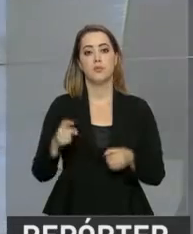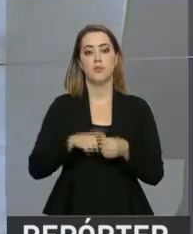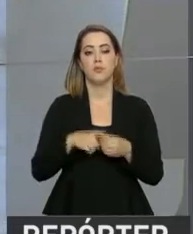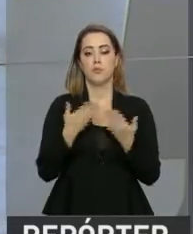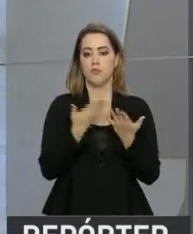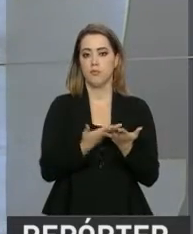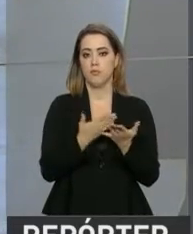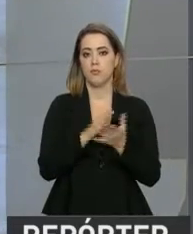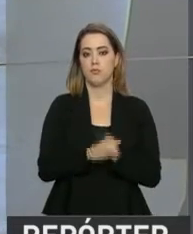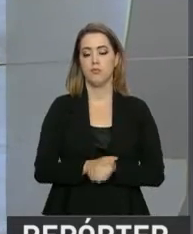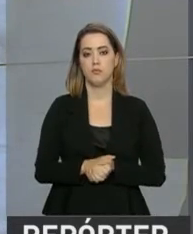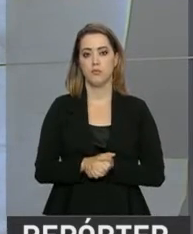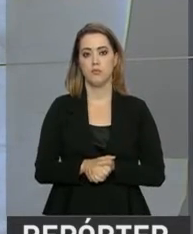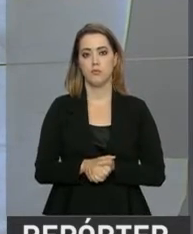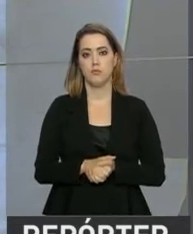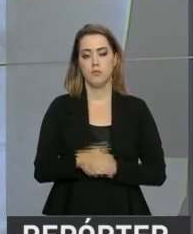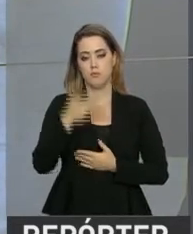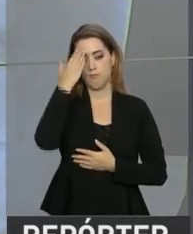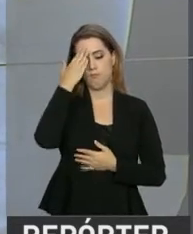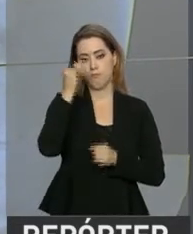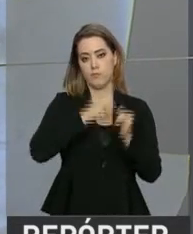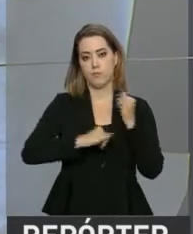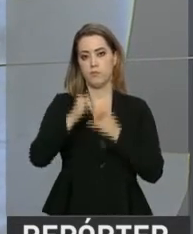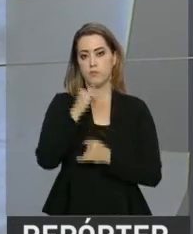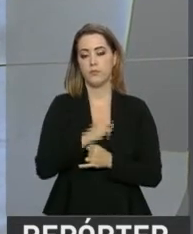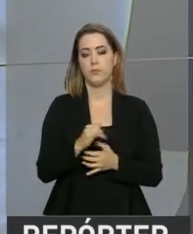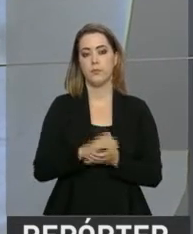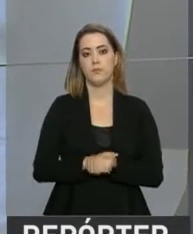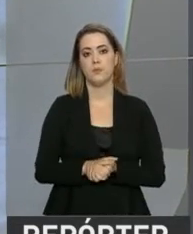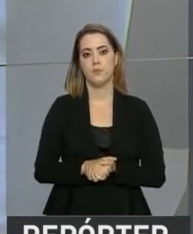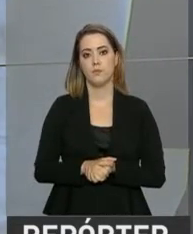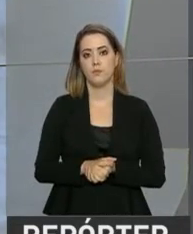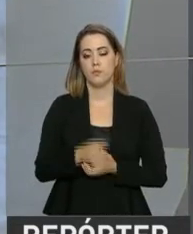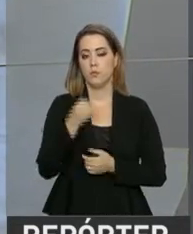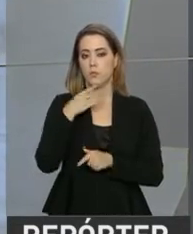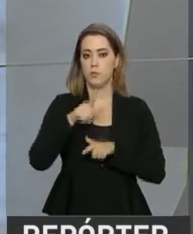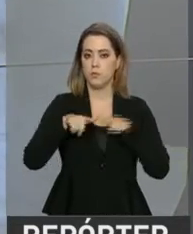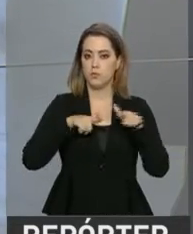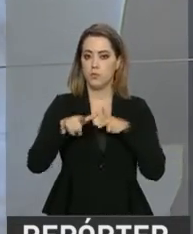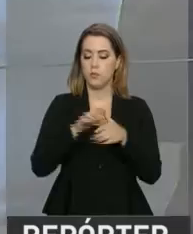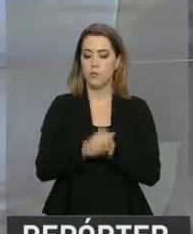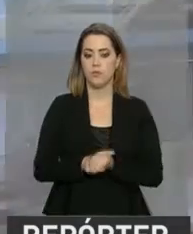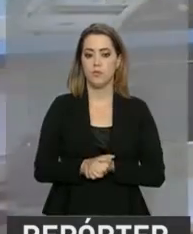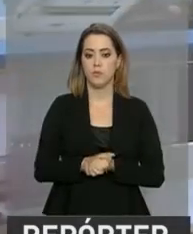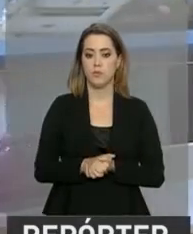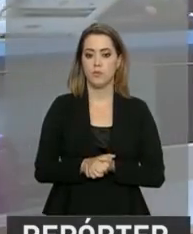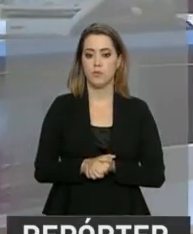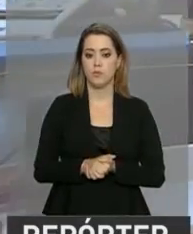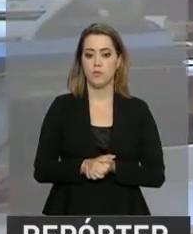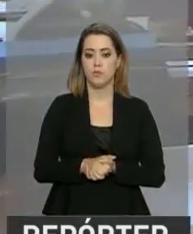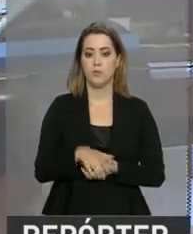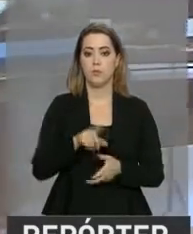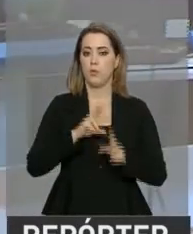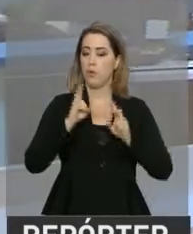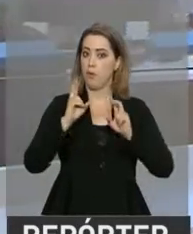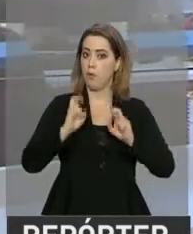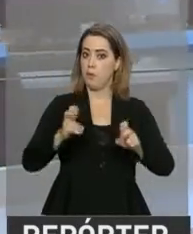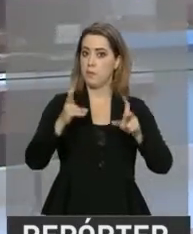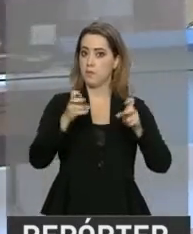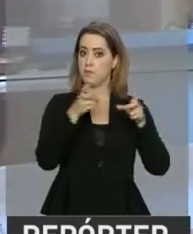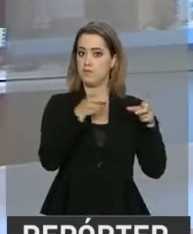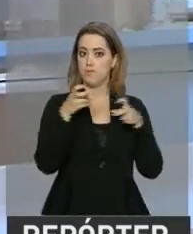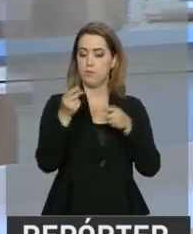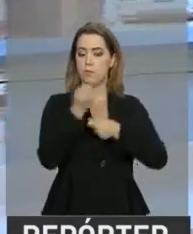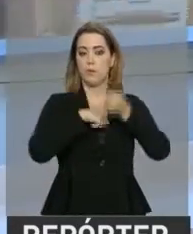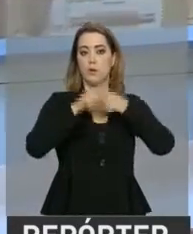com você no estúdio, Zé Luiz. Obrigado pelas informações, Paulo. Bom trabalho para você. O ambiente de expectativa com a economia